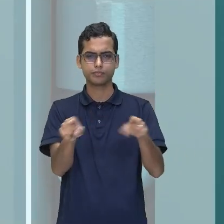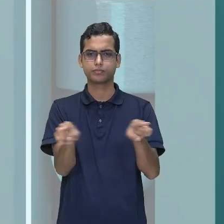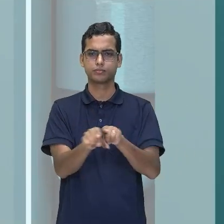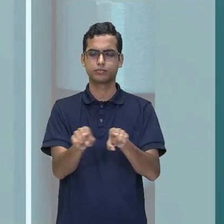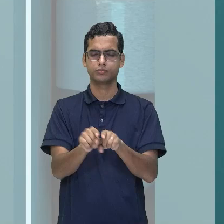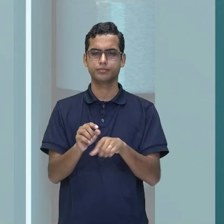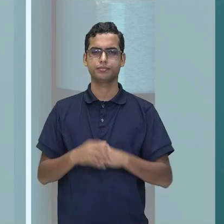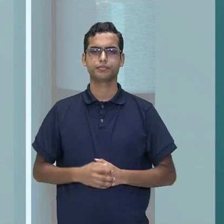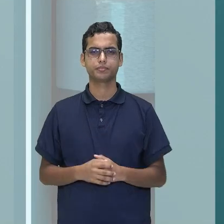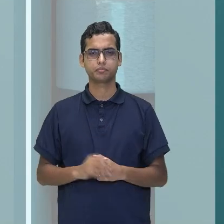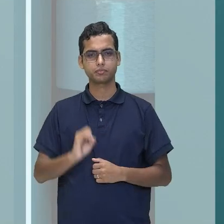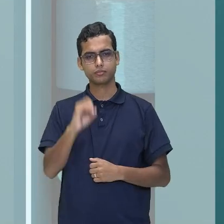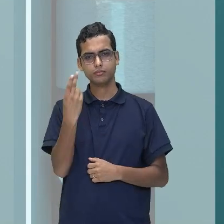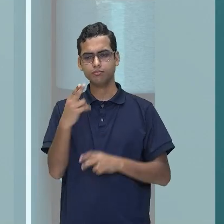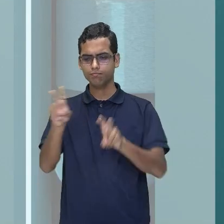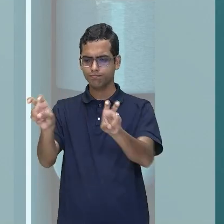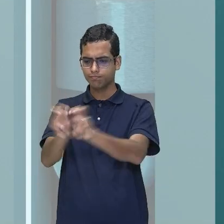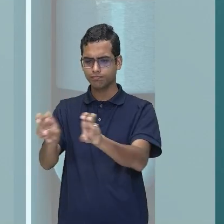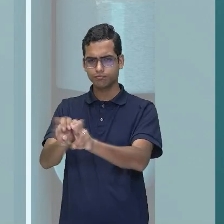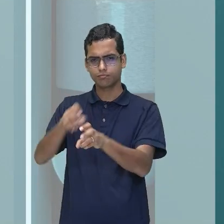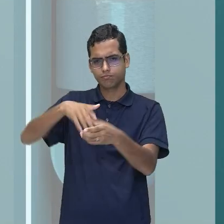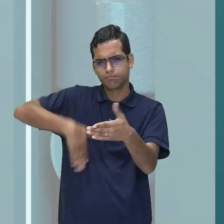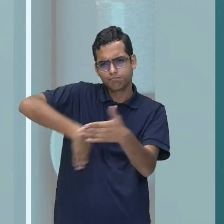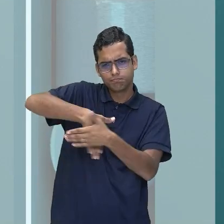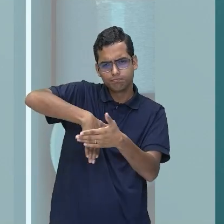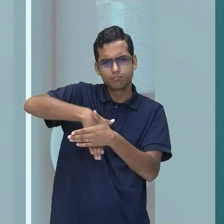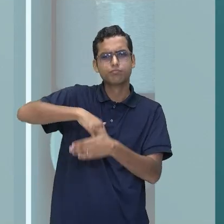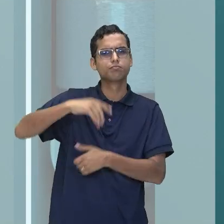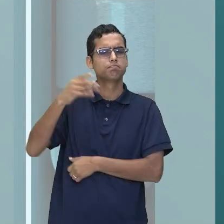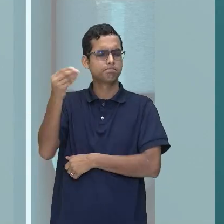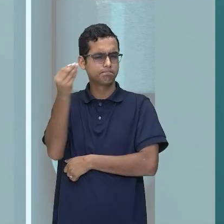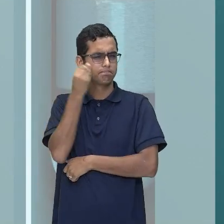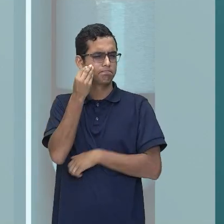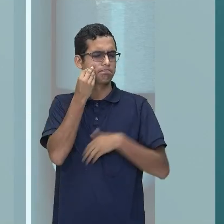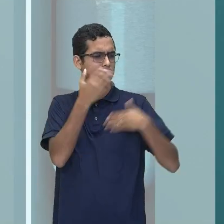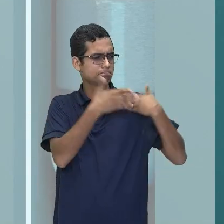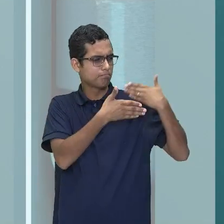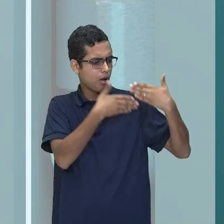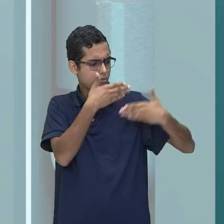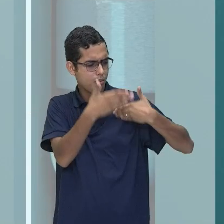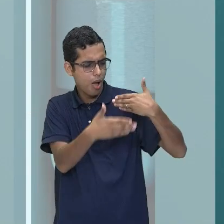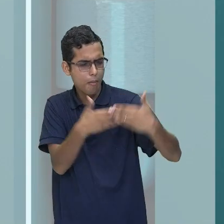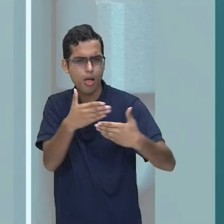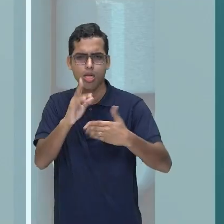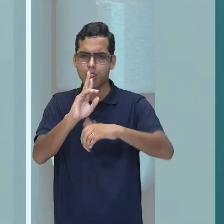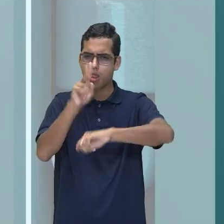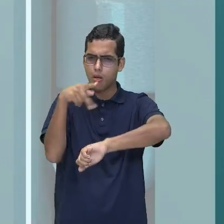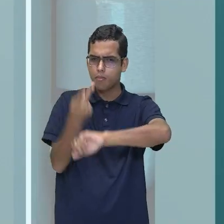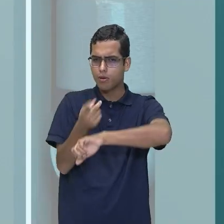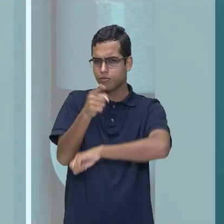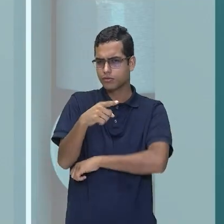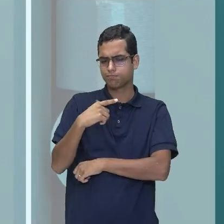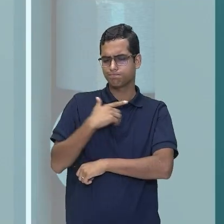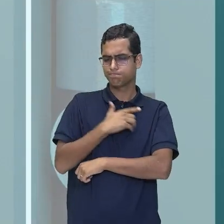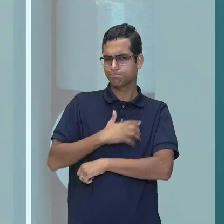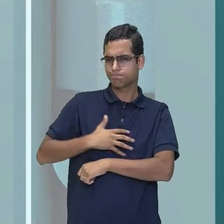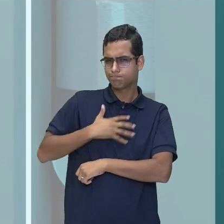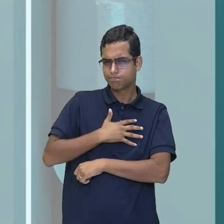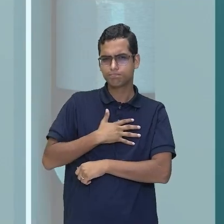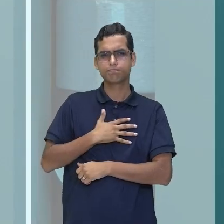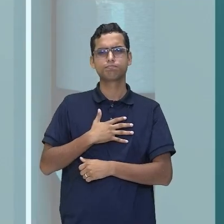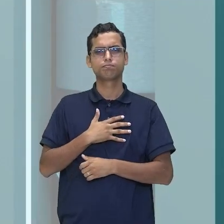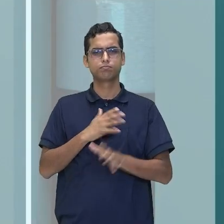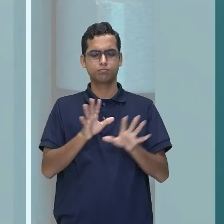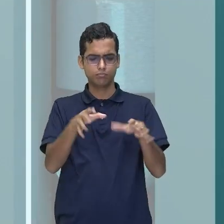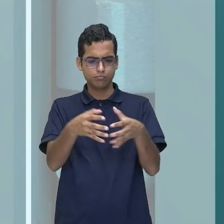futsal, e comecem a praticar, vão tentando, e vocês vão ver que vão gostar, e à medida que esse grupo vai